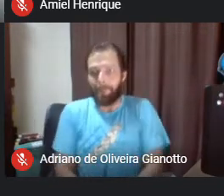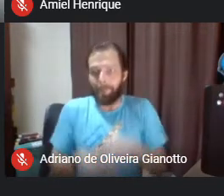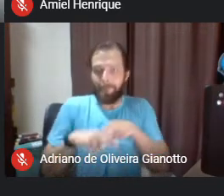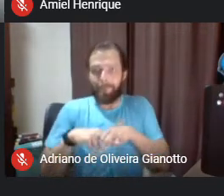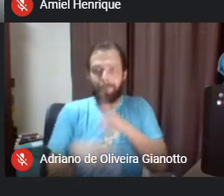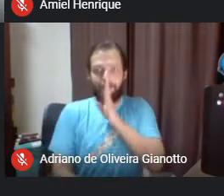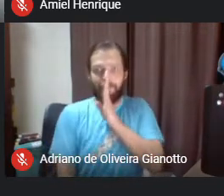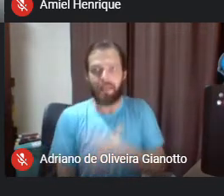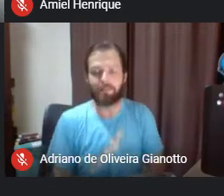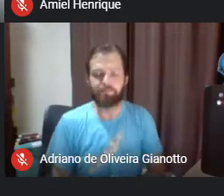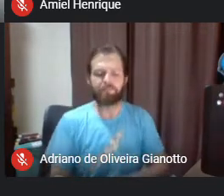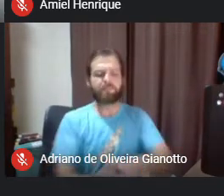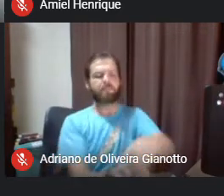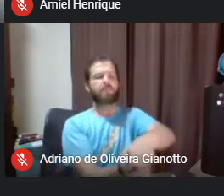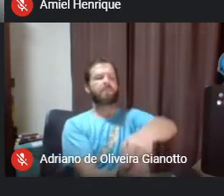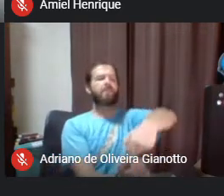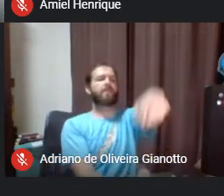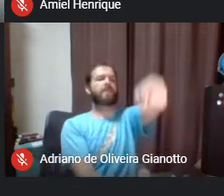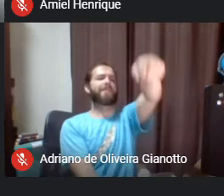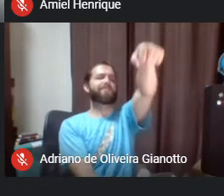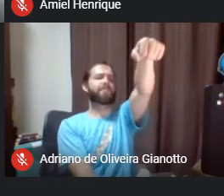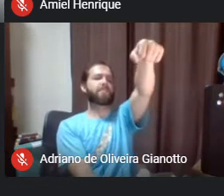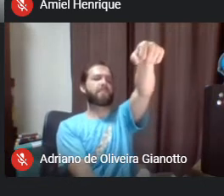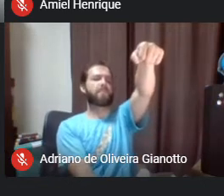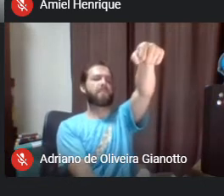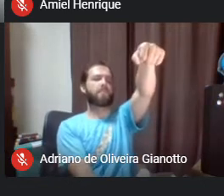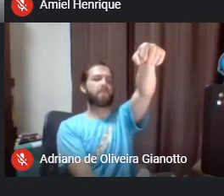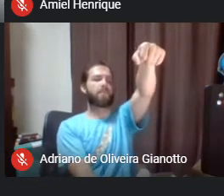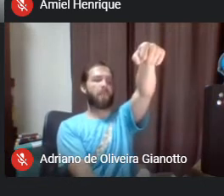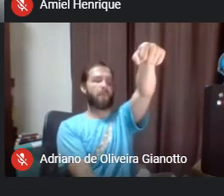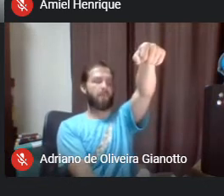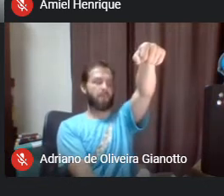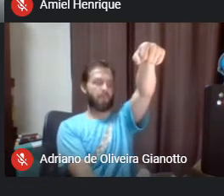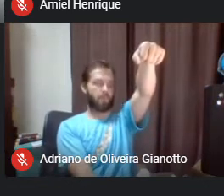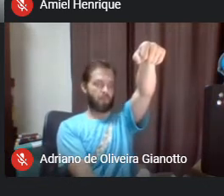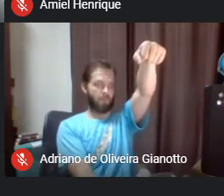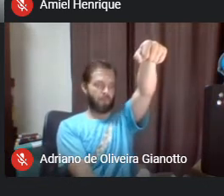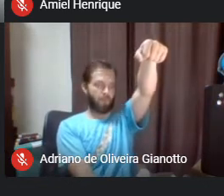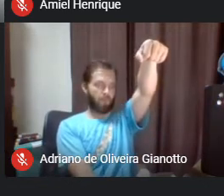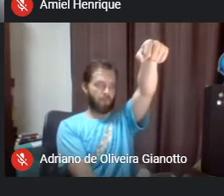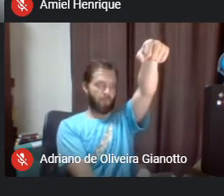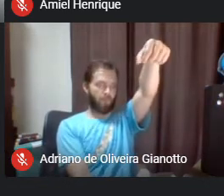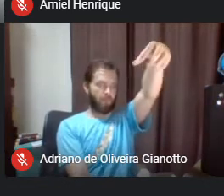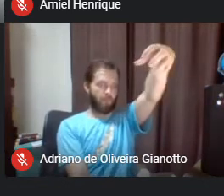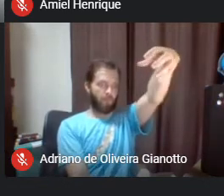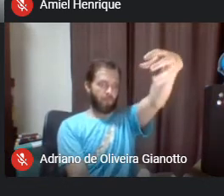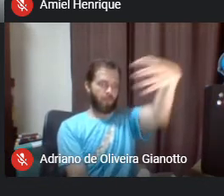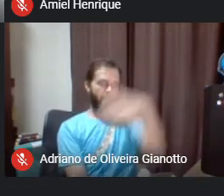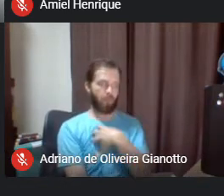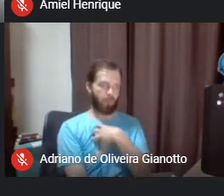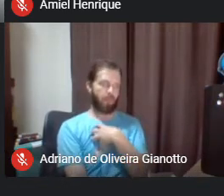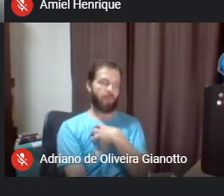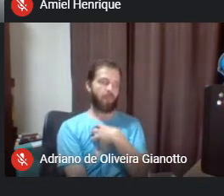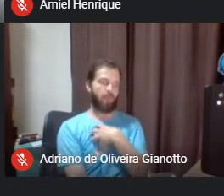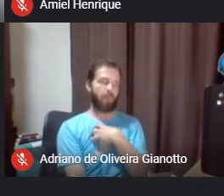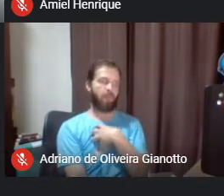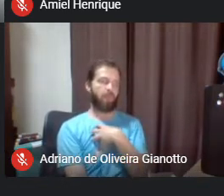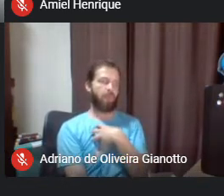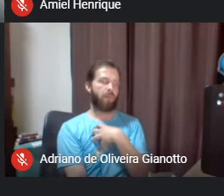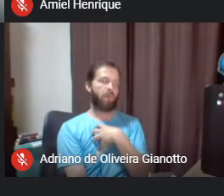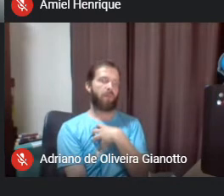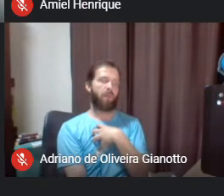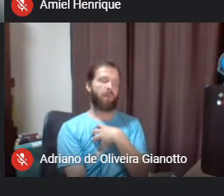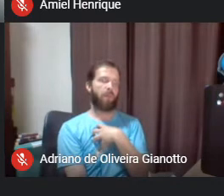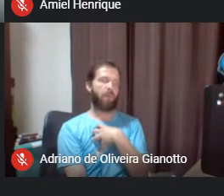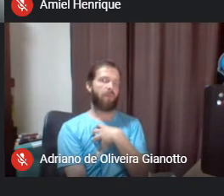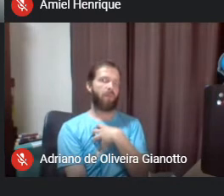muito acanhado ali, sentou e começou a ler o pergaminho. E aos poucos foi